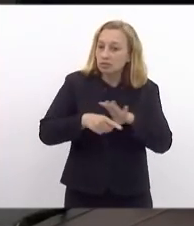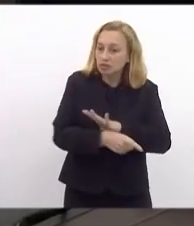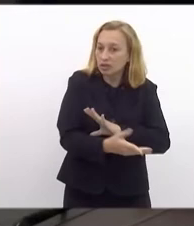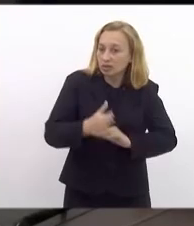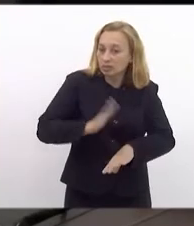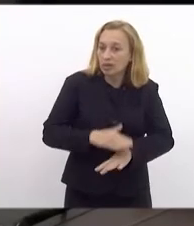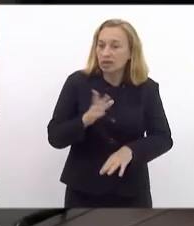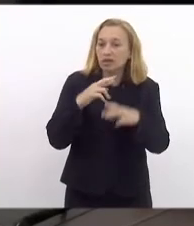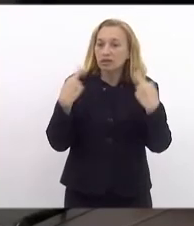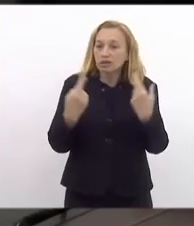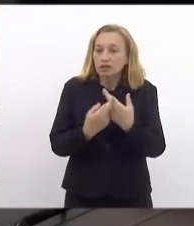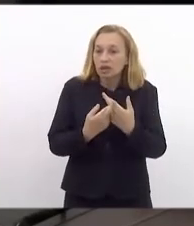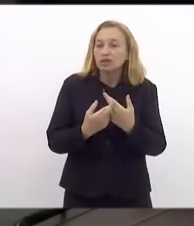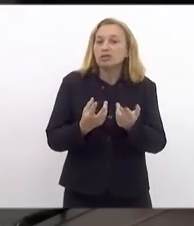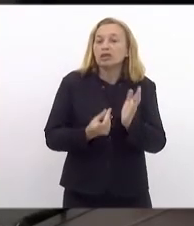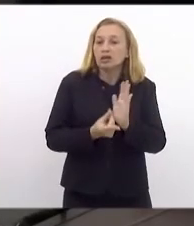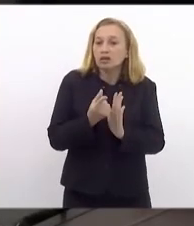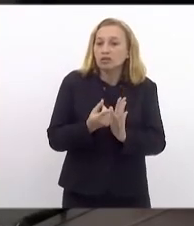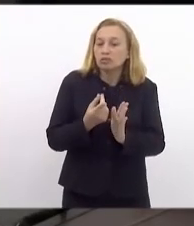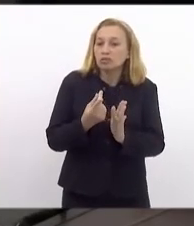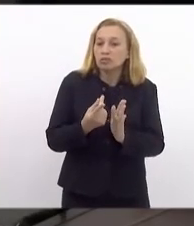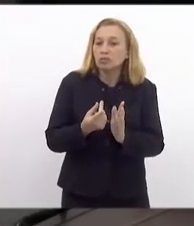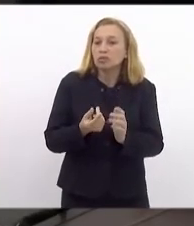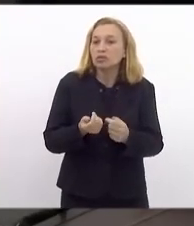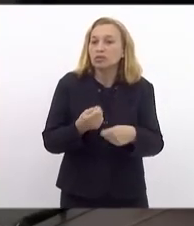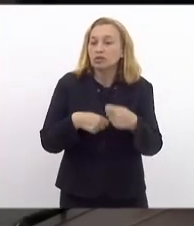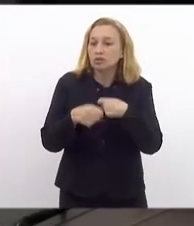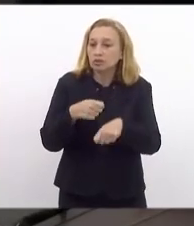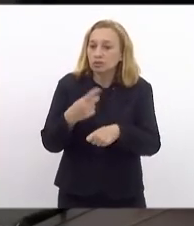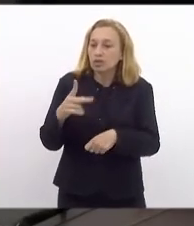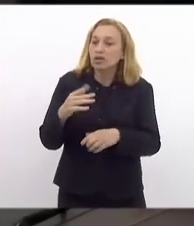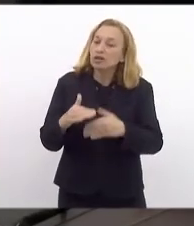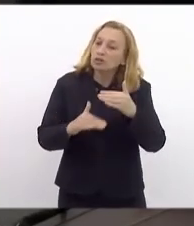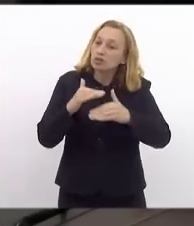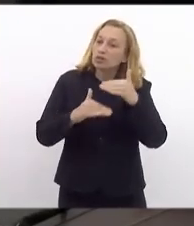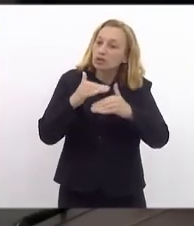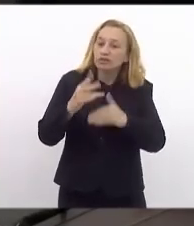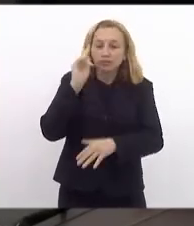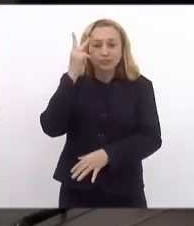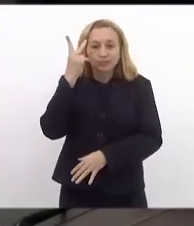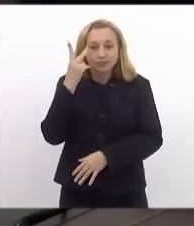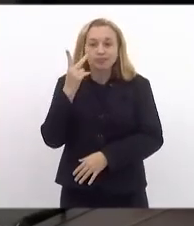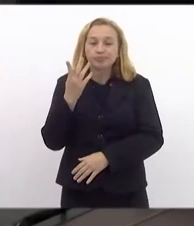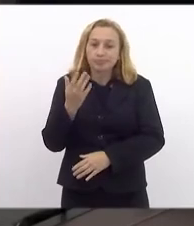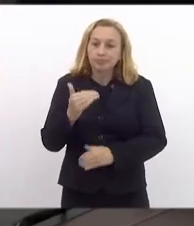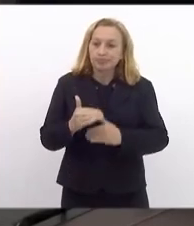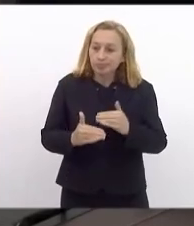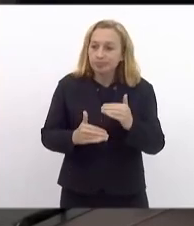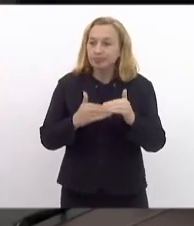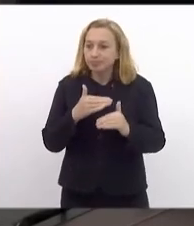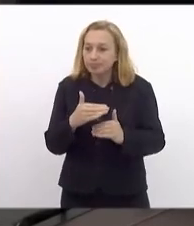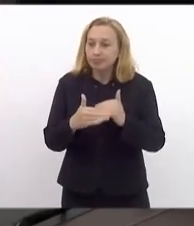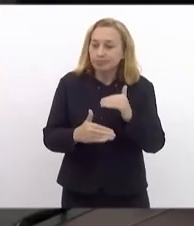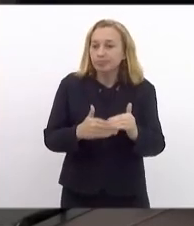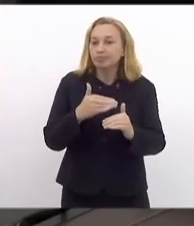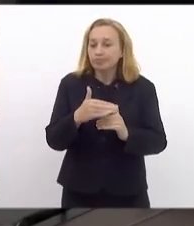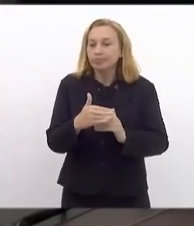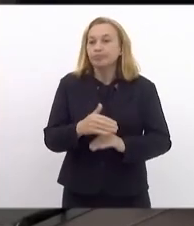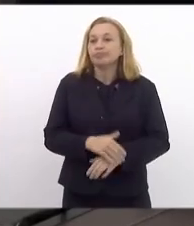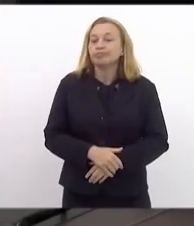aprofundado e o resultado Economy Oi tá aí mas o tempo é assim Pode ser essa história que assim é é assim que a vida funciona